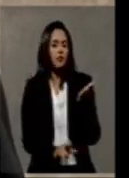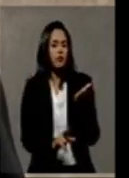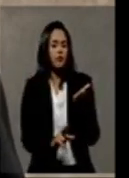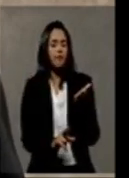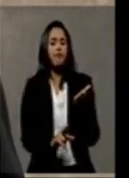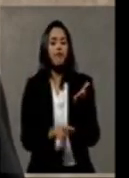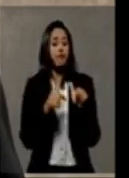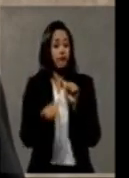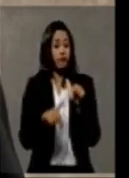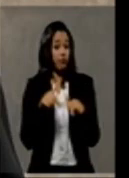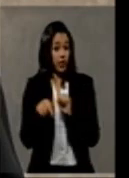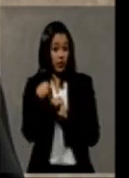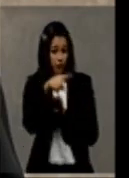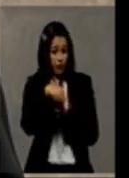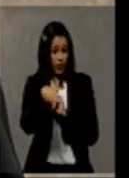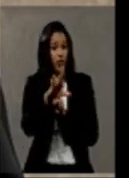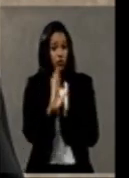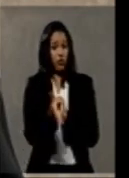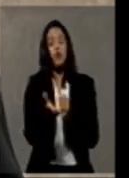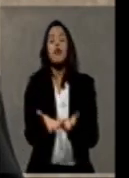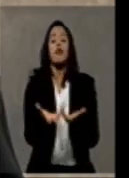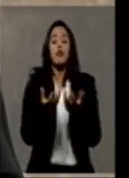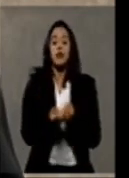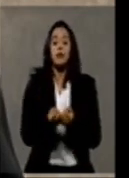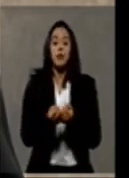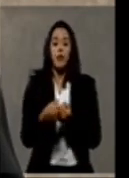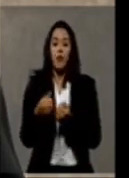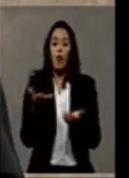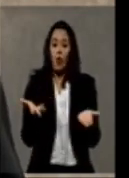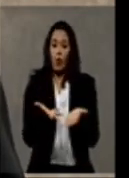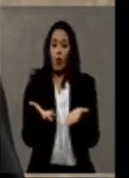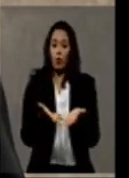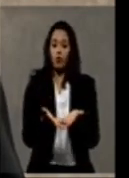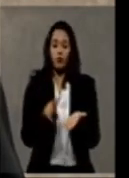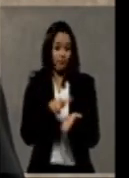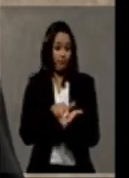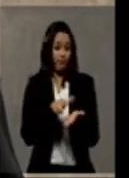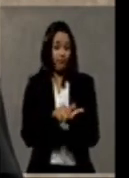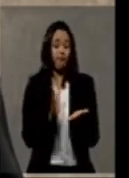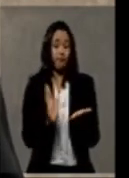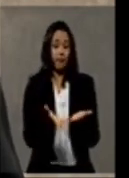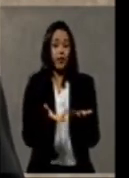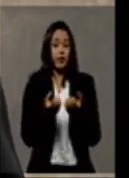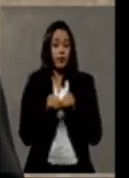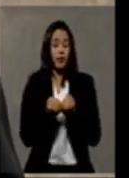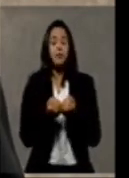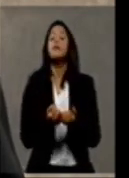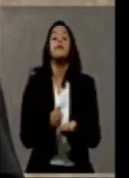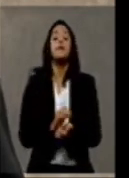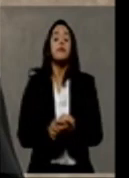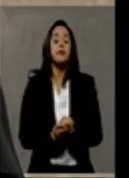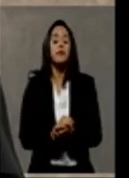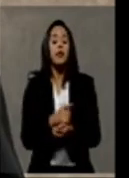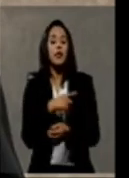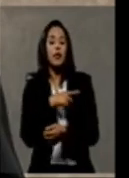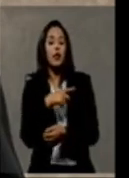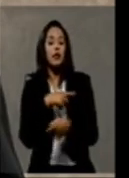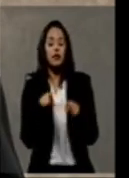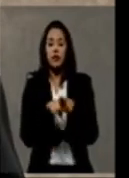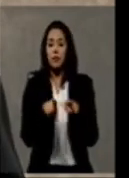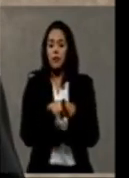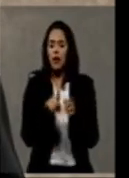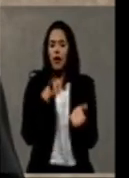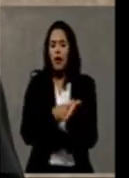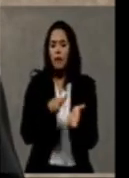que vossas excelências receberam nesta sessão na bancada inclusive com um folheto